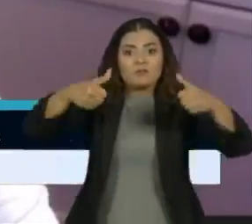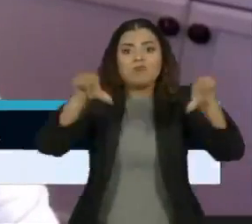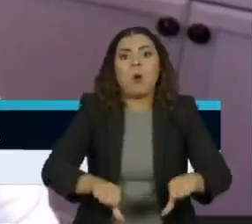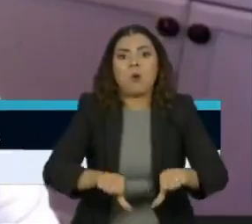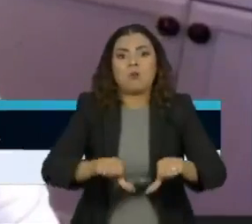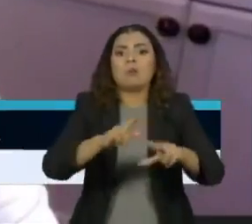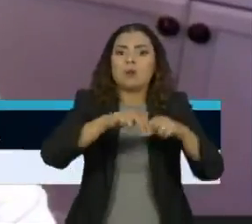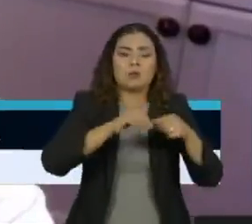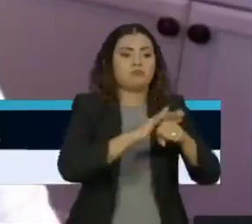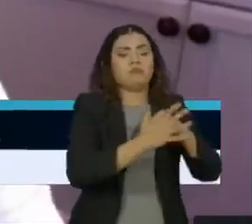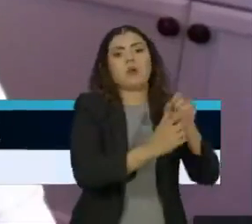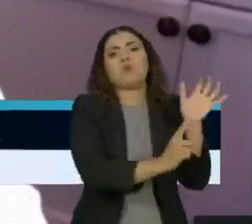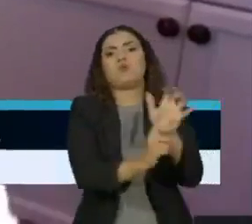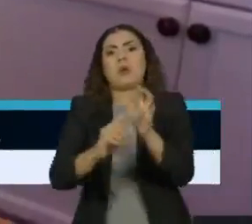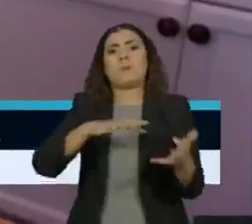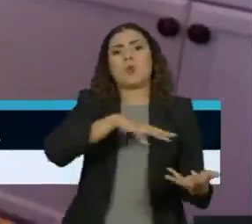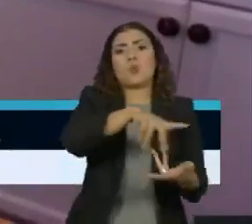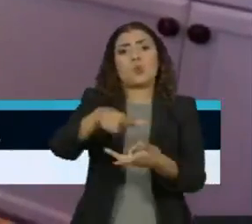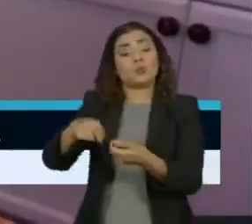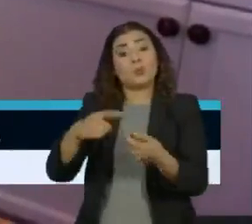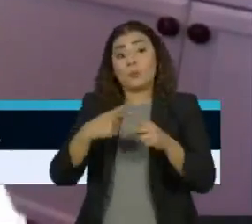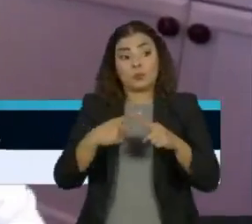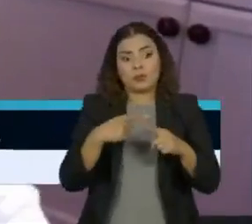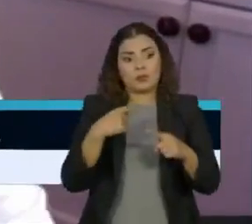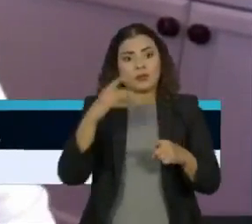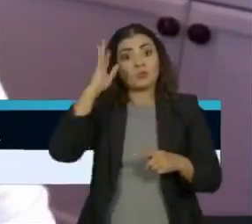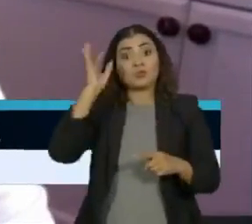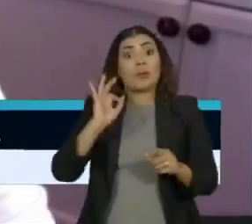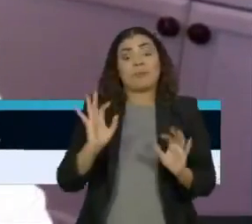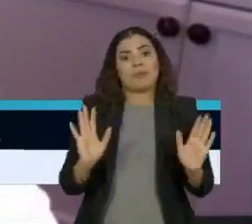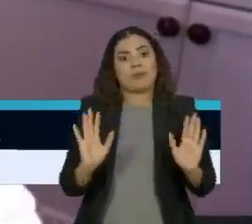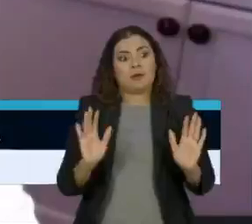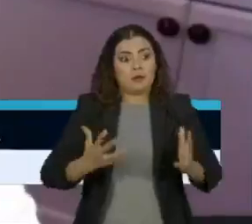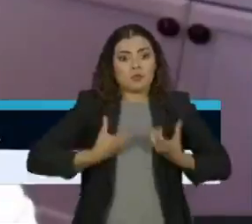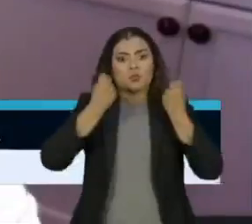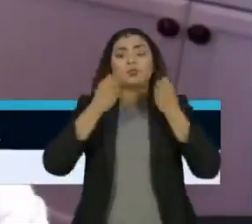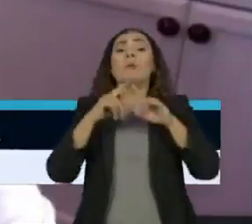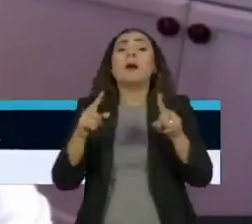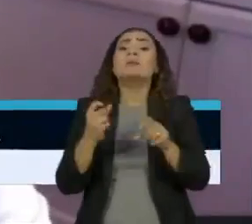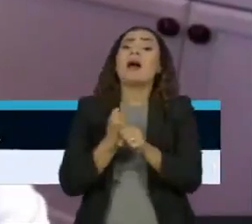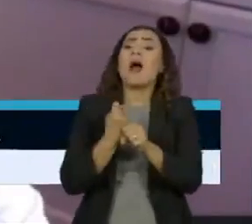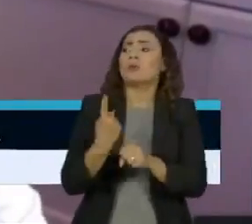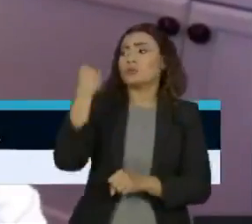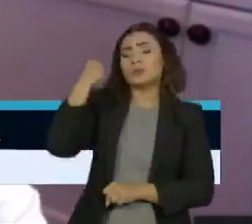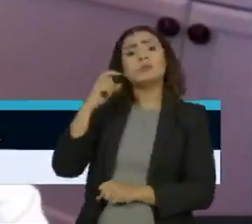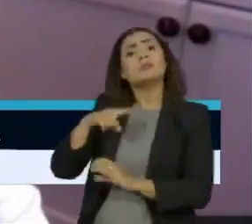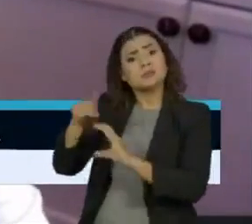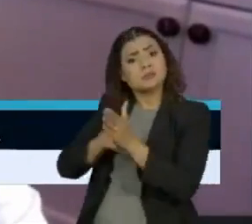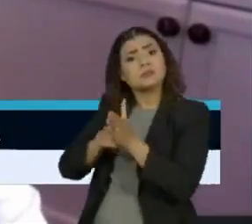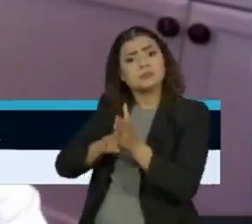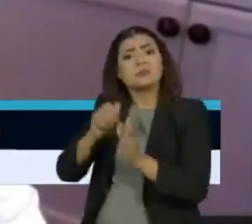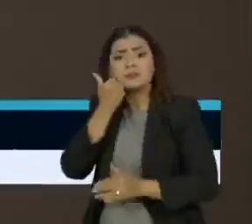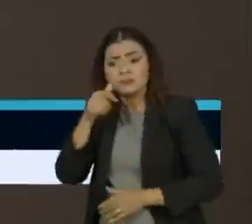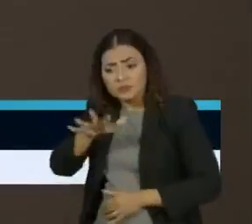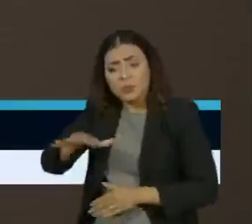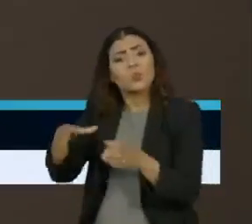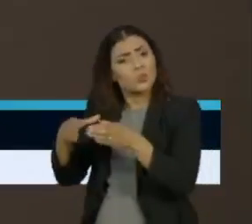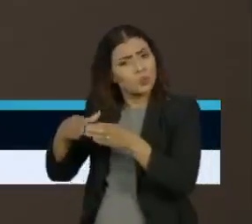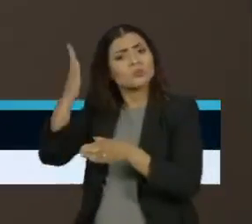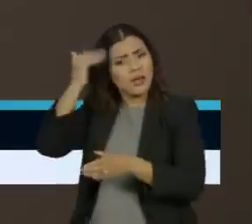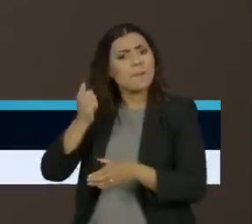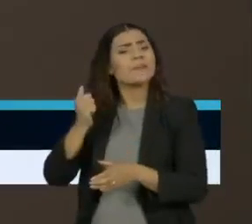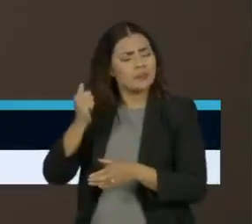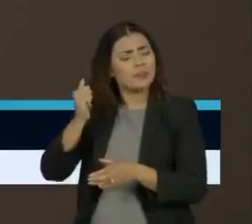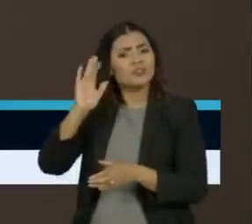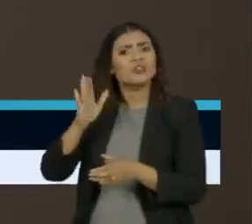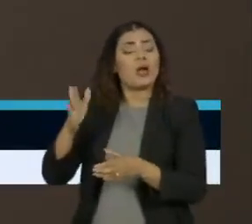choque esperado e não esperado. Esperado porque há anos os cientistas nos dizem que em algum momento o mundo ia passar